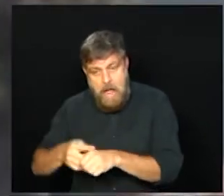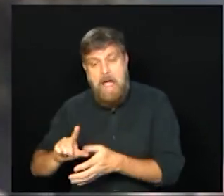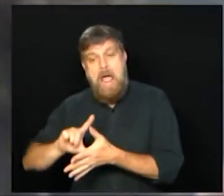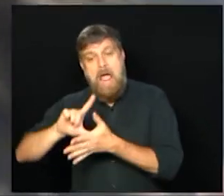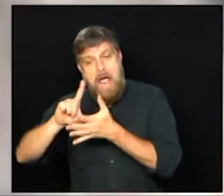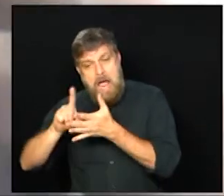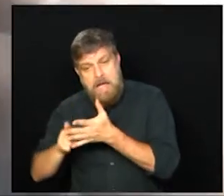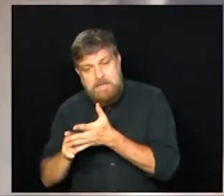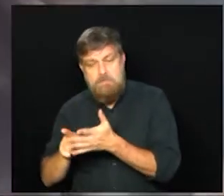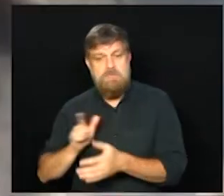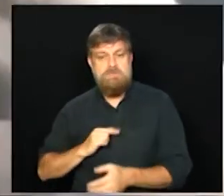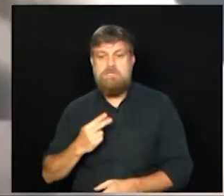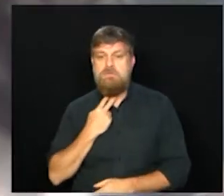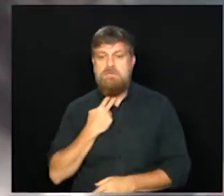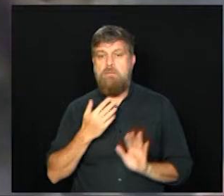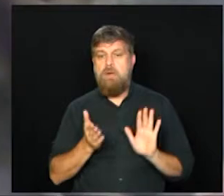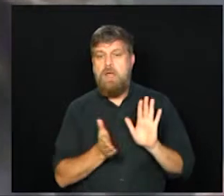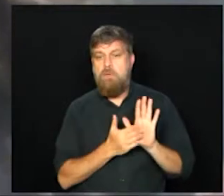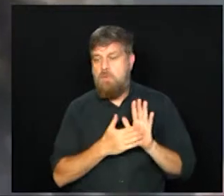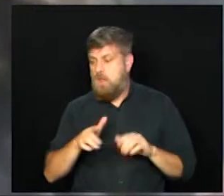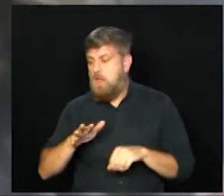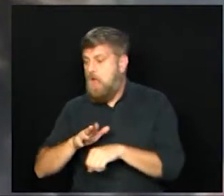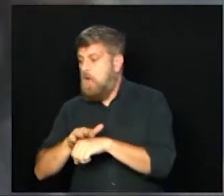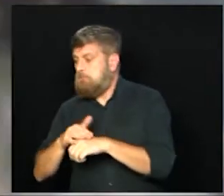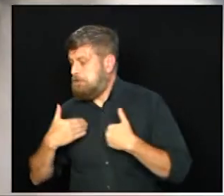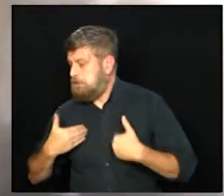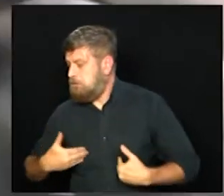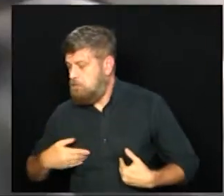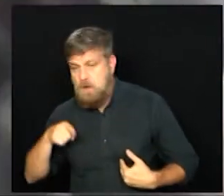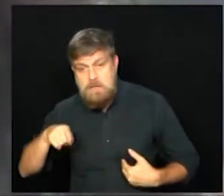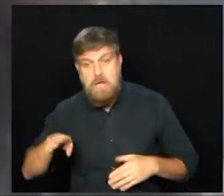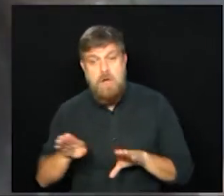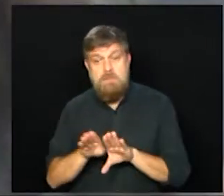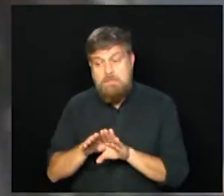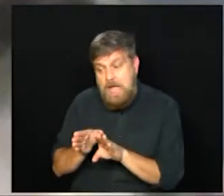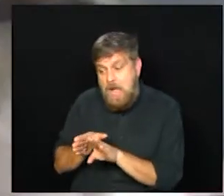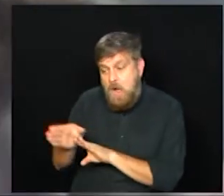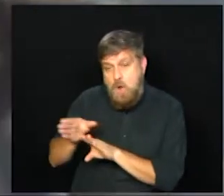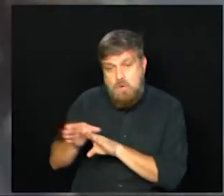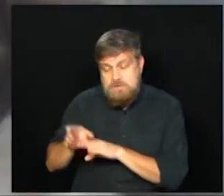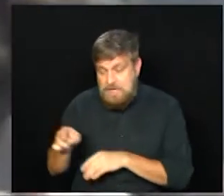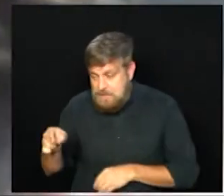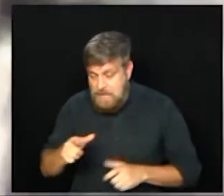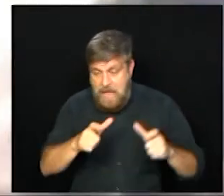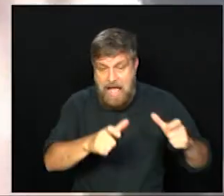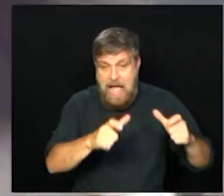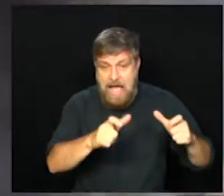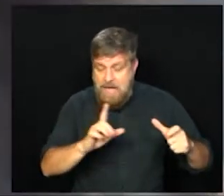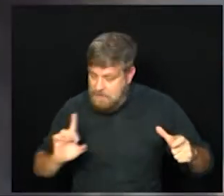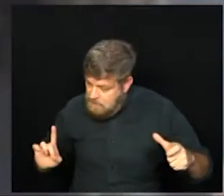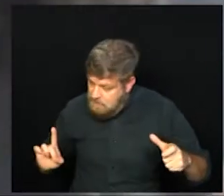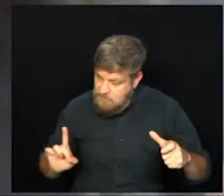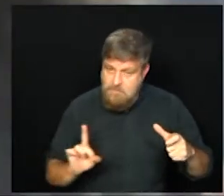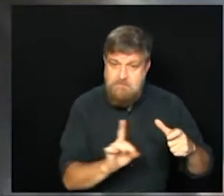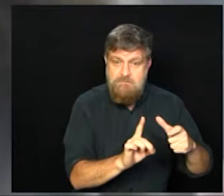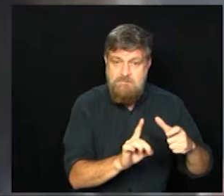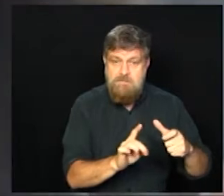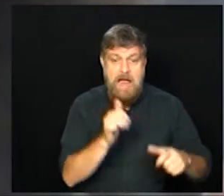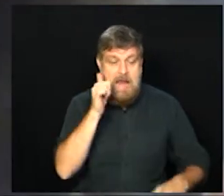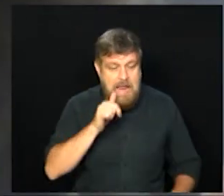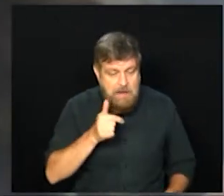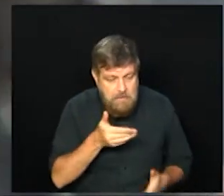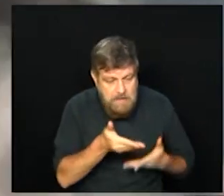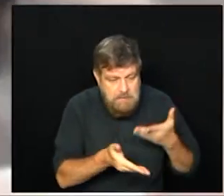não só para o corpo, a doença que se estabeleceu ali, mas também caminhar para os serviços que vão trabalhar essa mulher no sentido